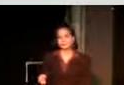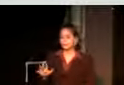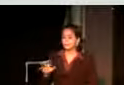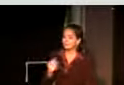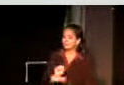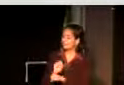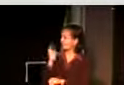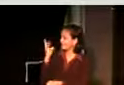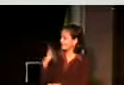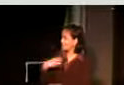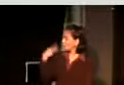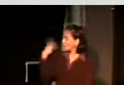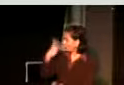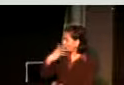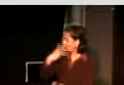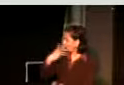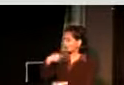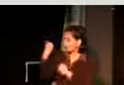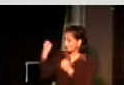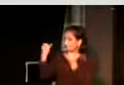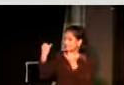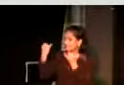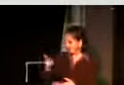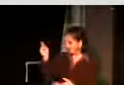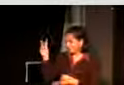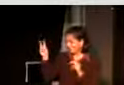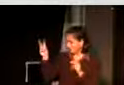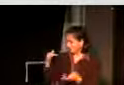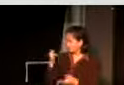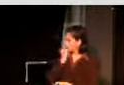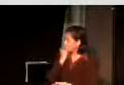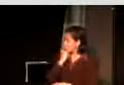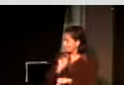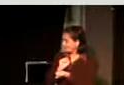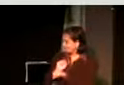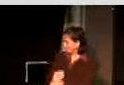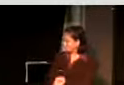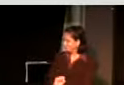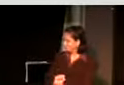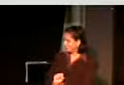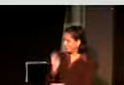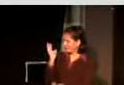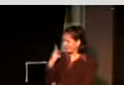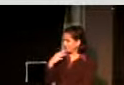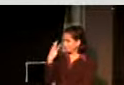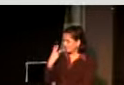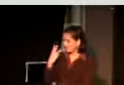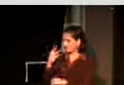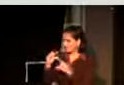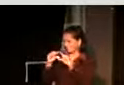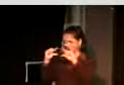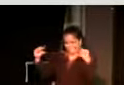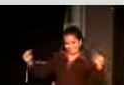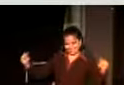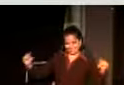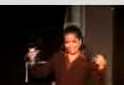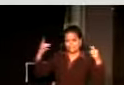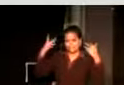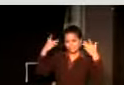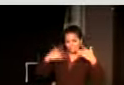meia explicar-lhes a respeito disso e gostaria de lhes propor essa frase a misericórdia recebida